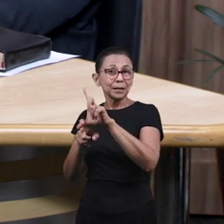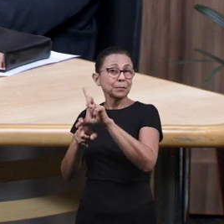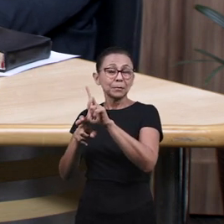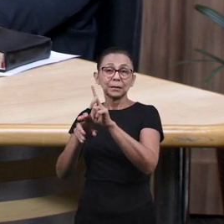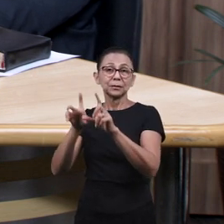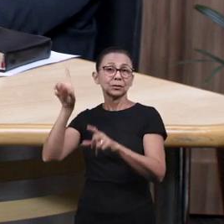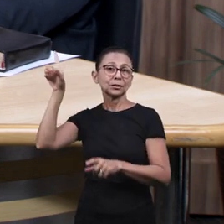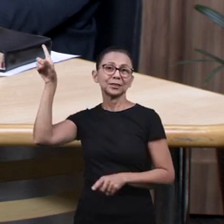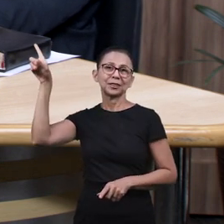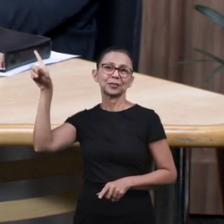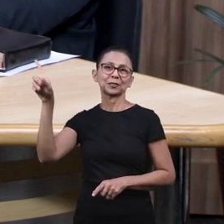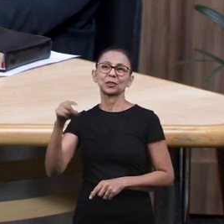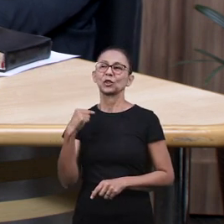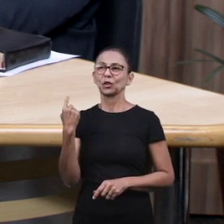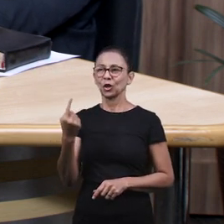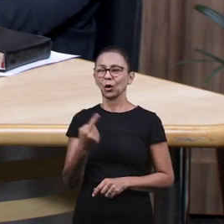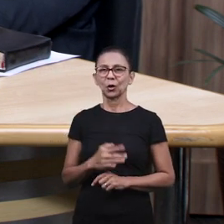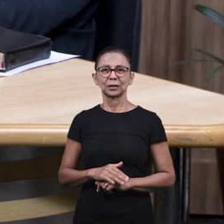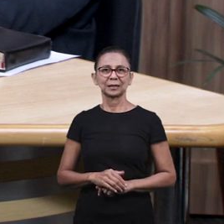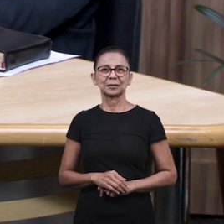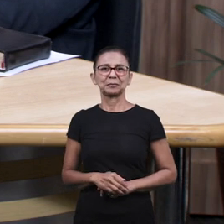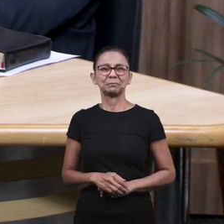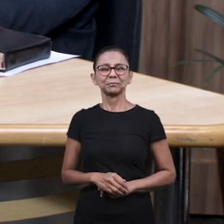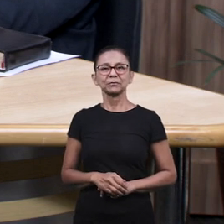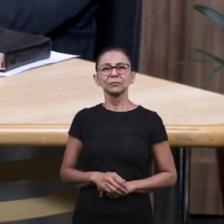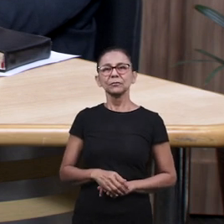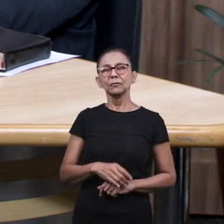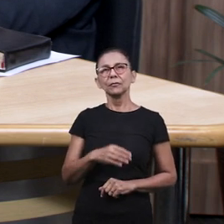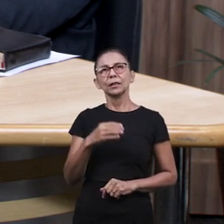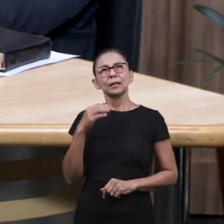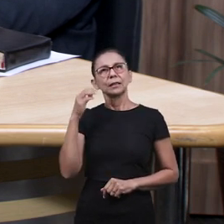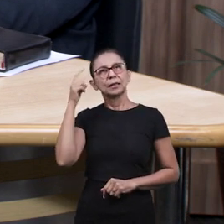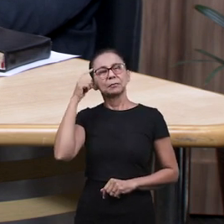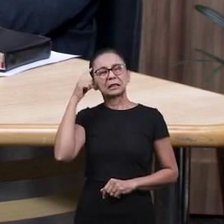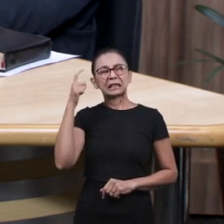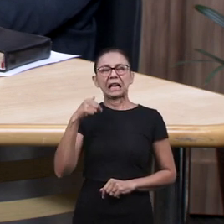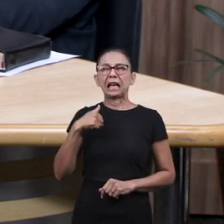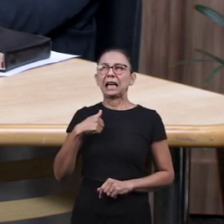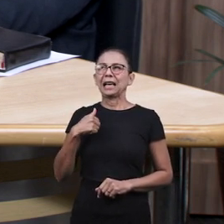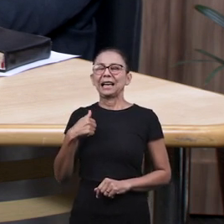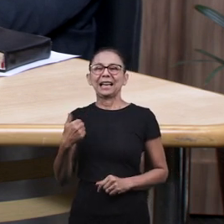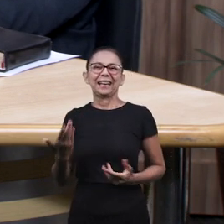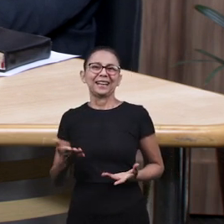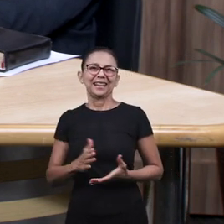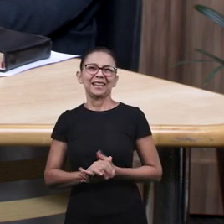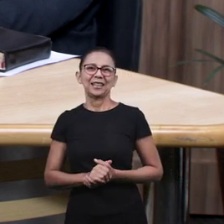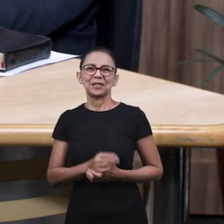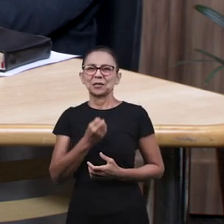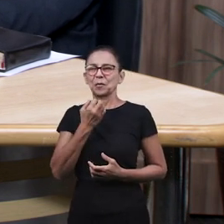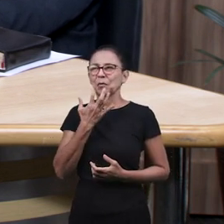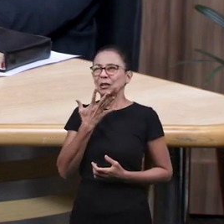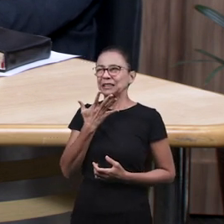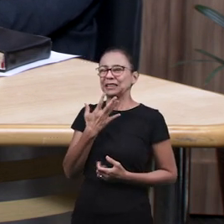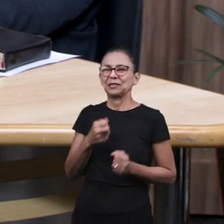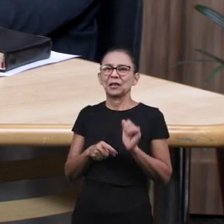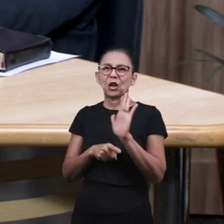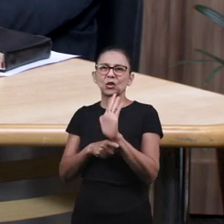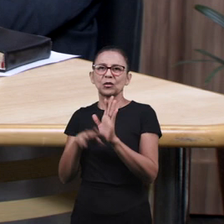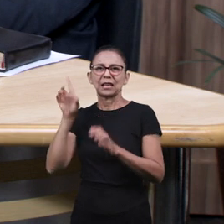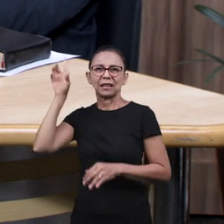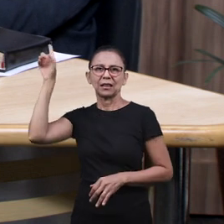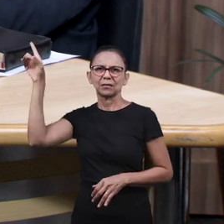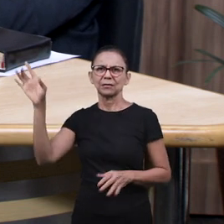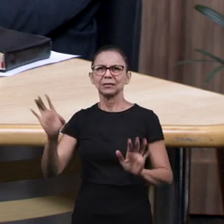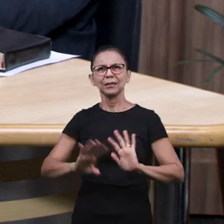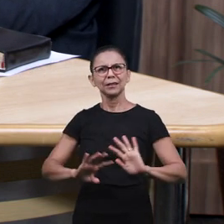ela depende de Deus. Não é? O homem muitas vezes acha que ele está fazendo alguma coisa para Deus. E nós não estamos fazendo nada para Deus. Primeiro que Deus não precisa de